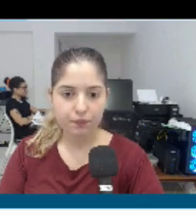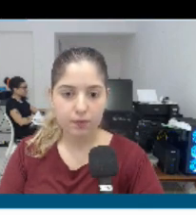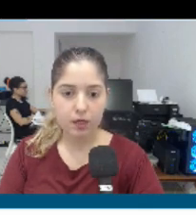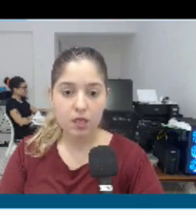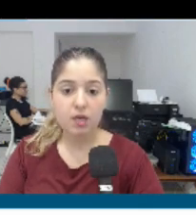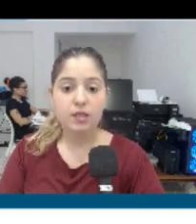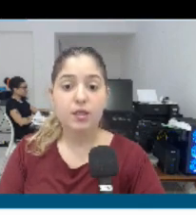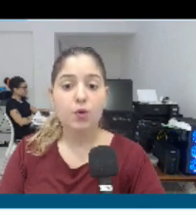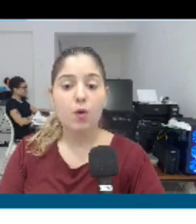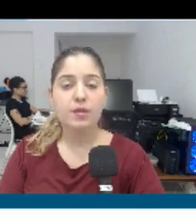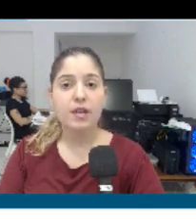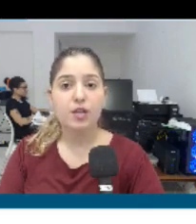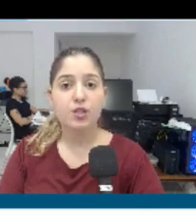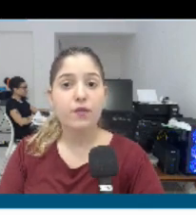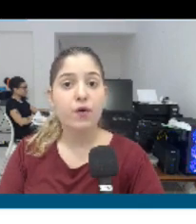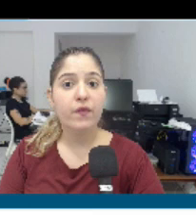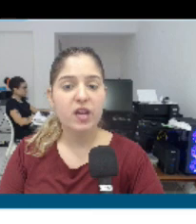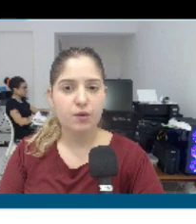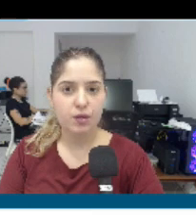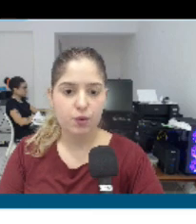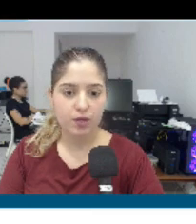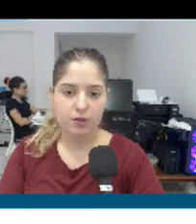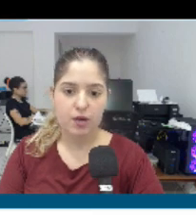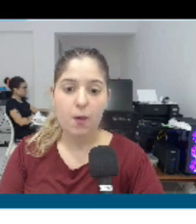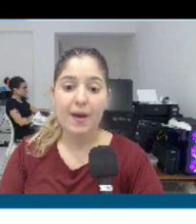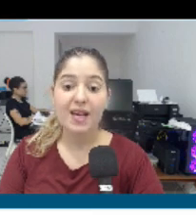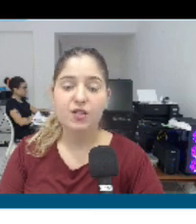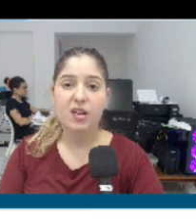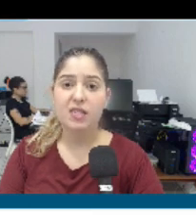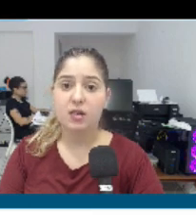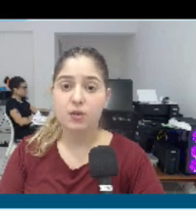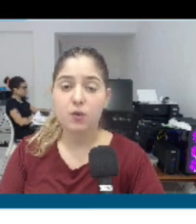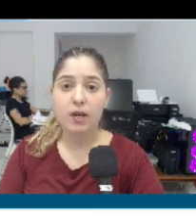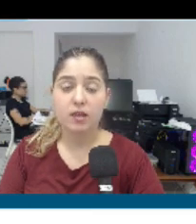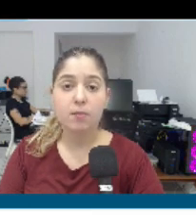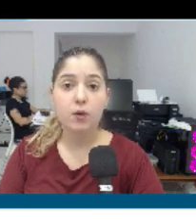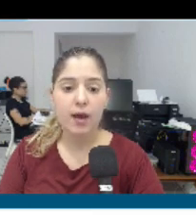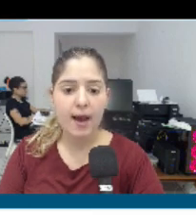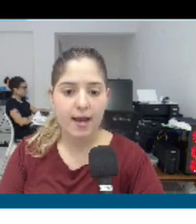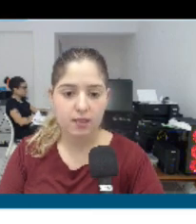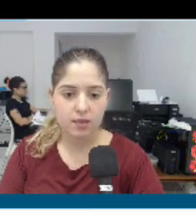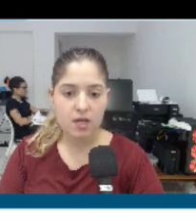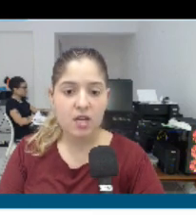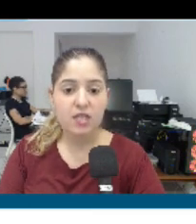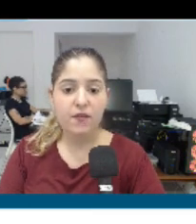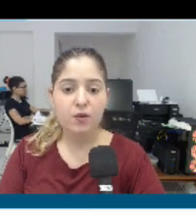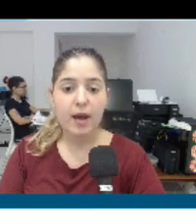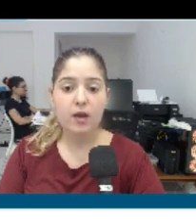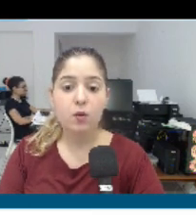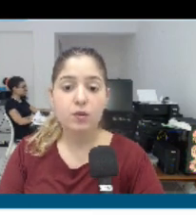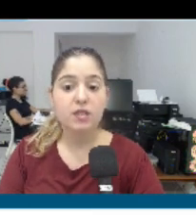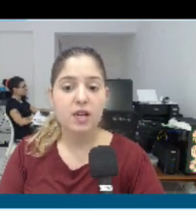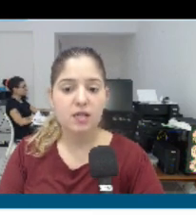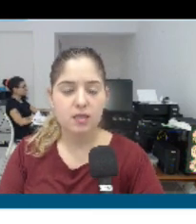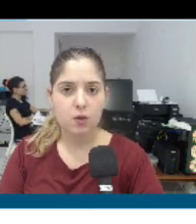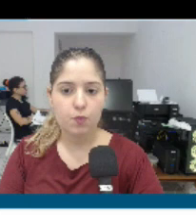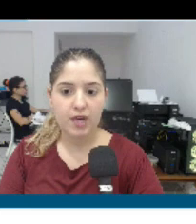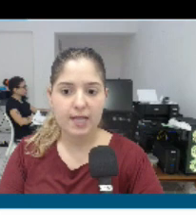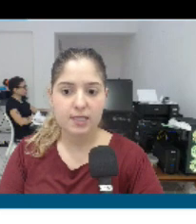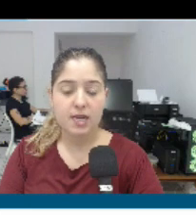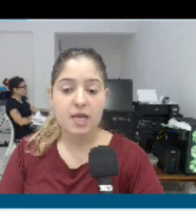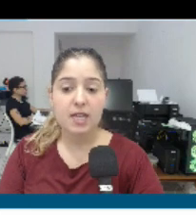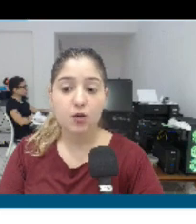conselheiros. Ciro Gomes terá de devolver ao Tesouro Nacional mais de R$340 mil, devido a